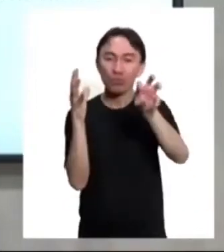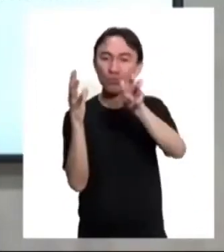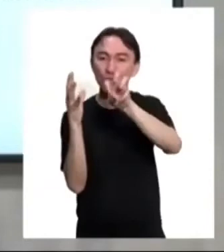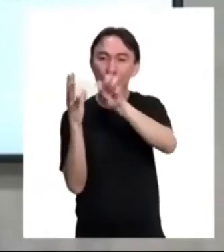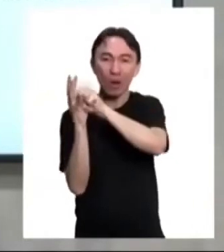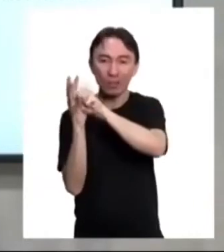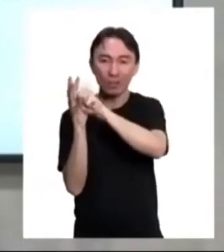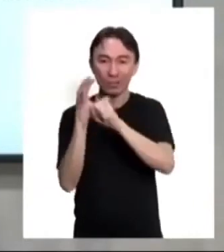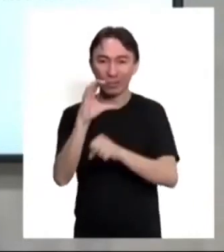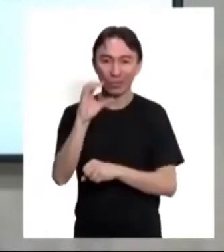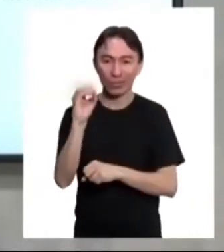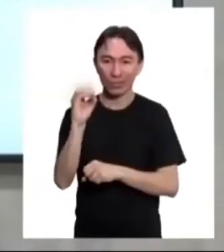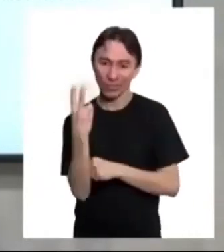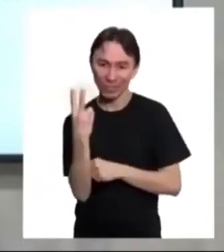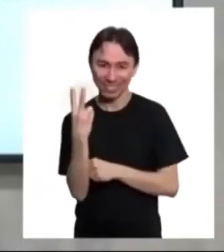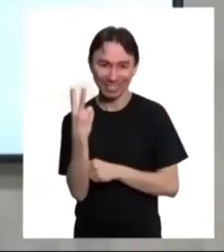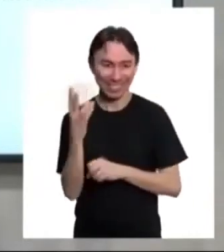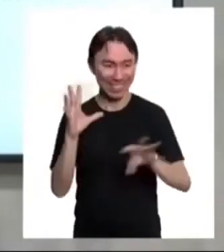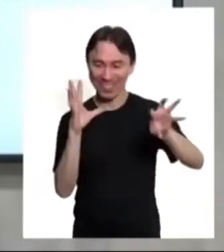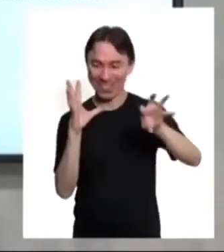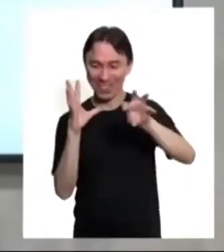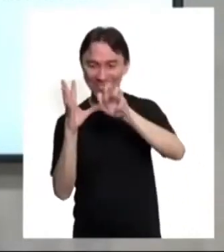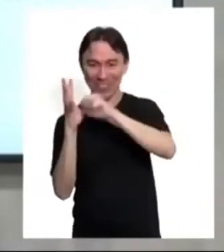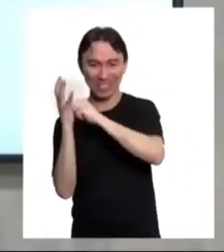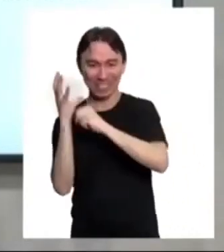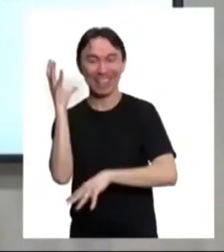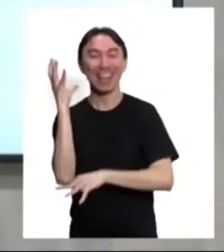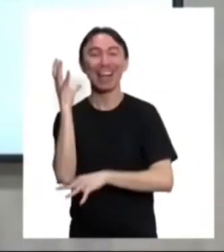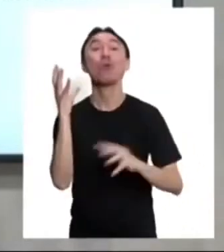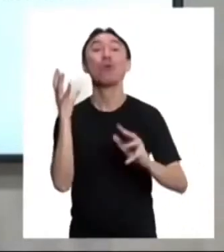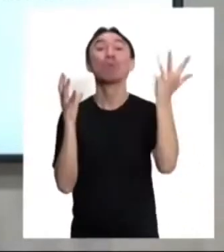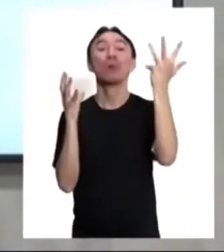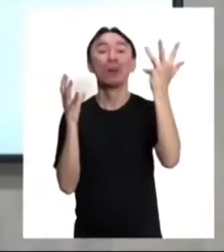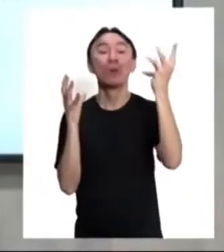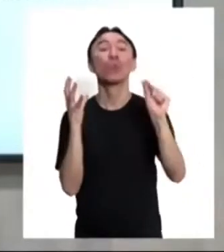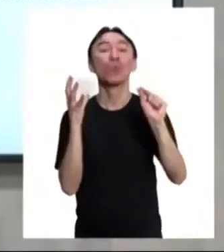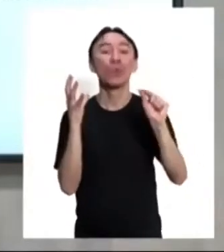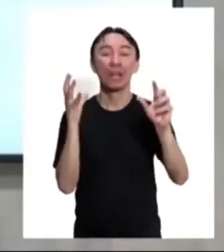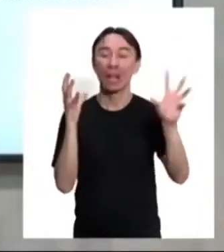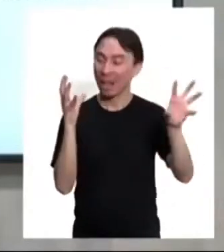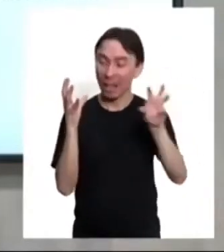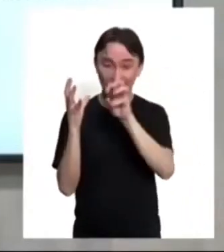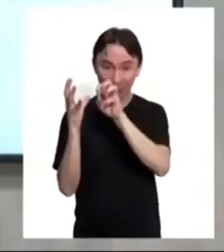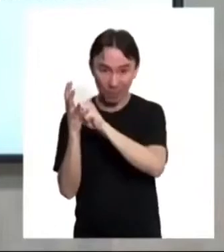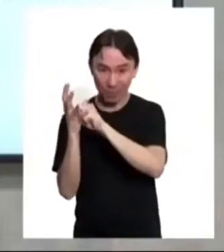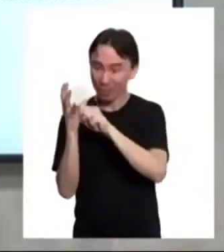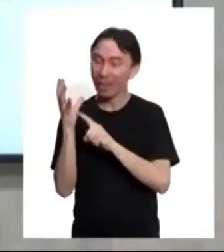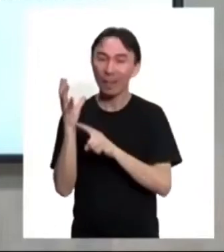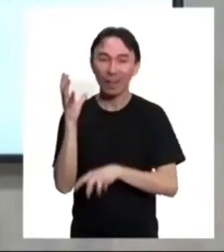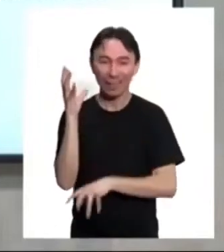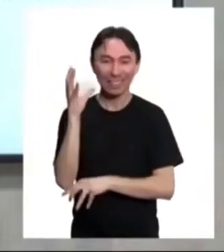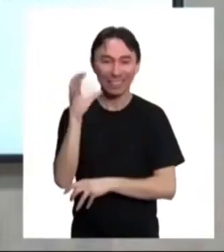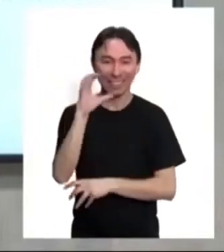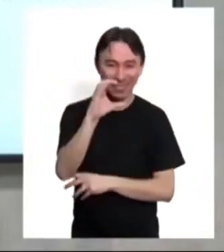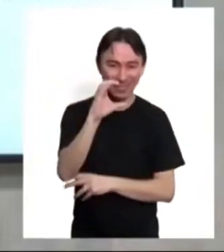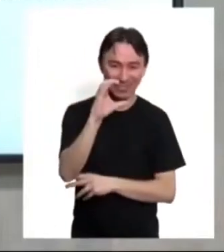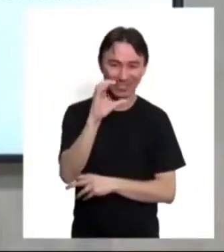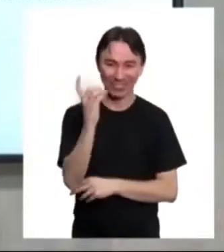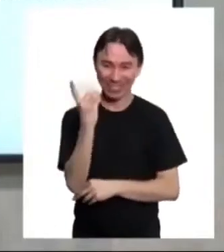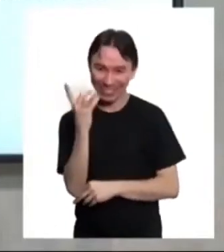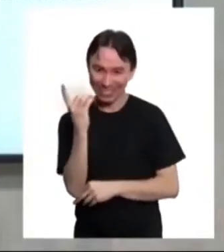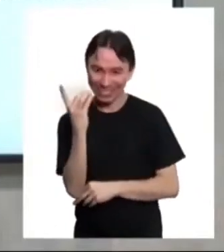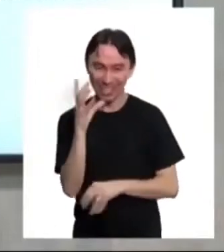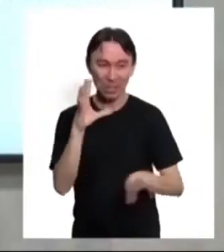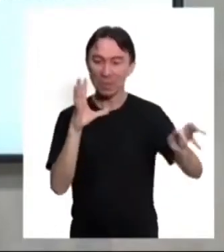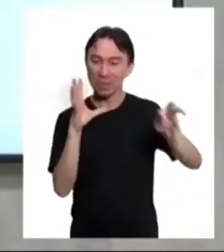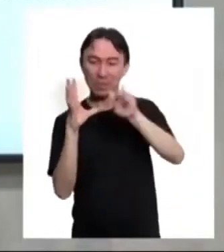o CO2. Então, o que acontece? A planta incorpora carbono 14 pela fotossíntese. A vaca vai